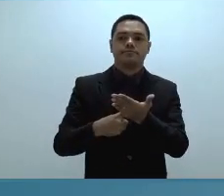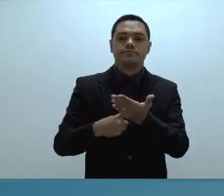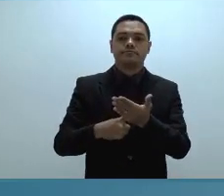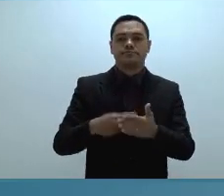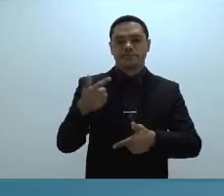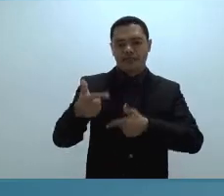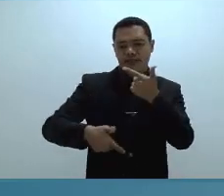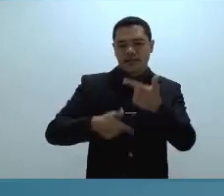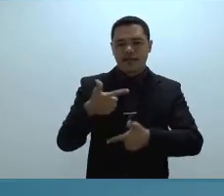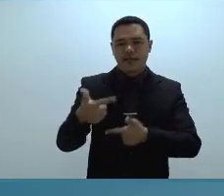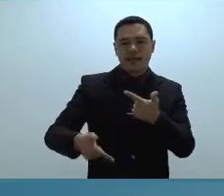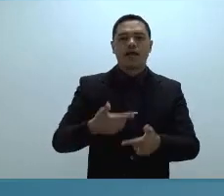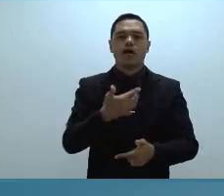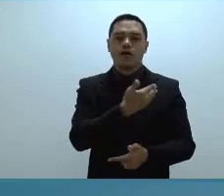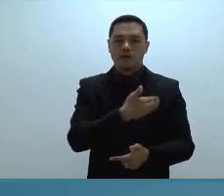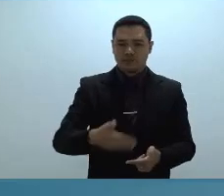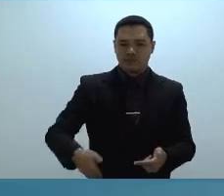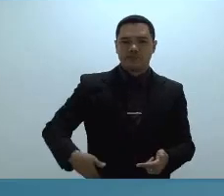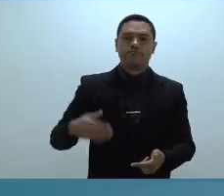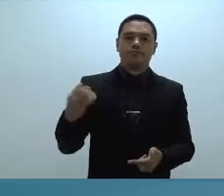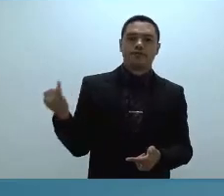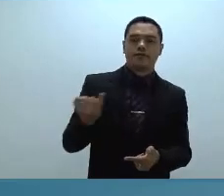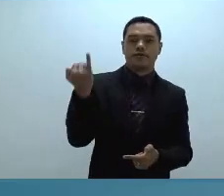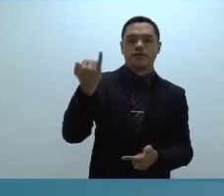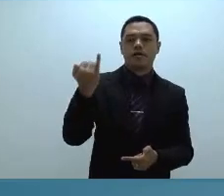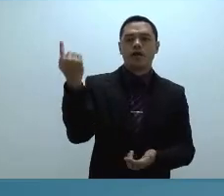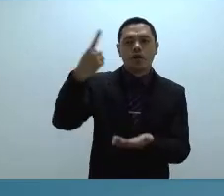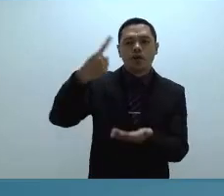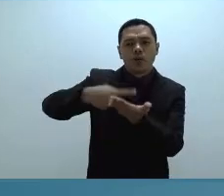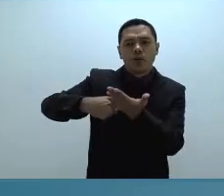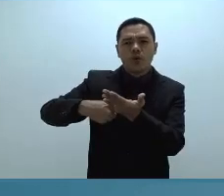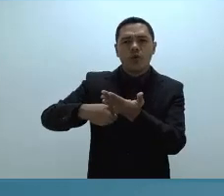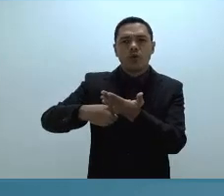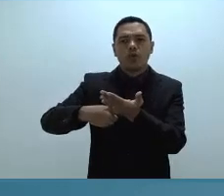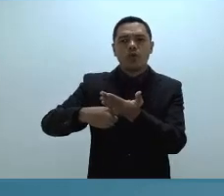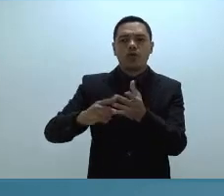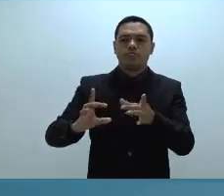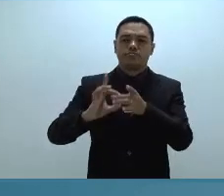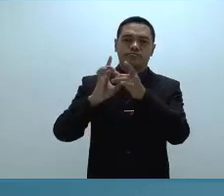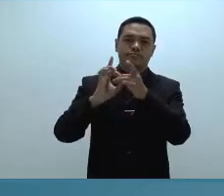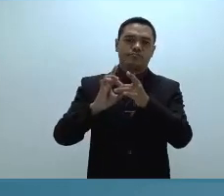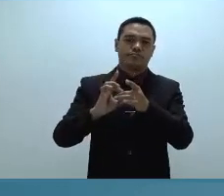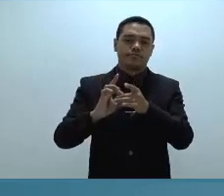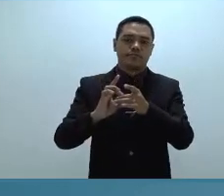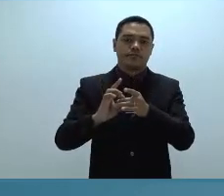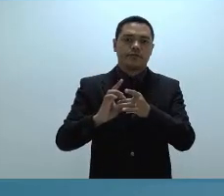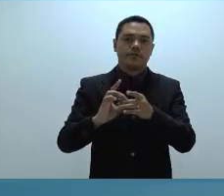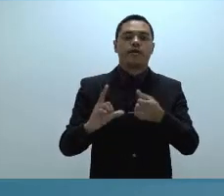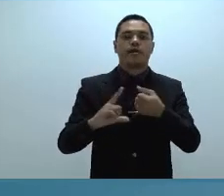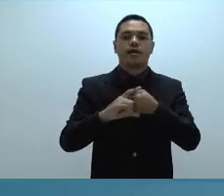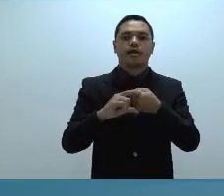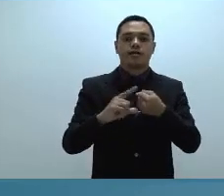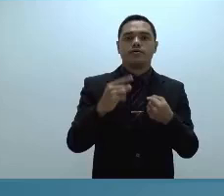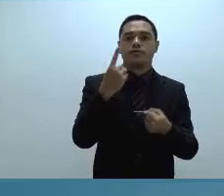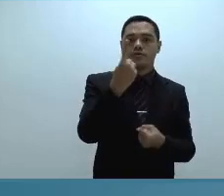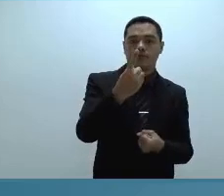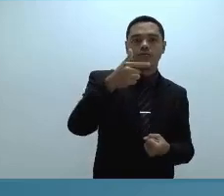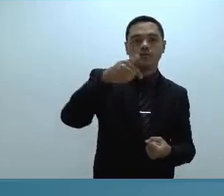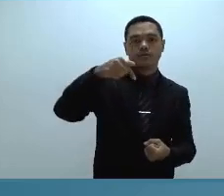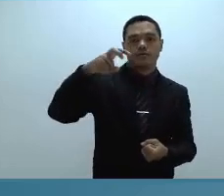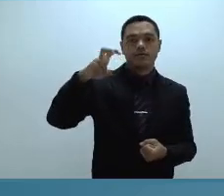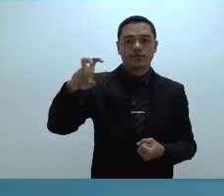essencial, e não do contrato celebrado entre as partes, em cumprimento ao disposto no parágrafo único do artigo 175 da Constituição